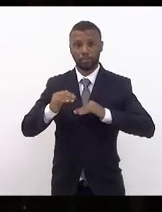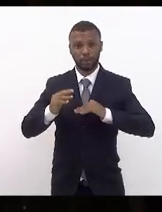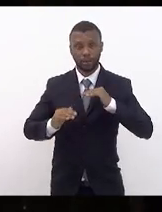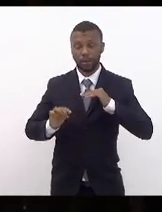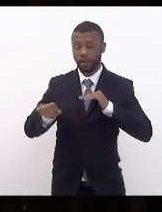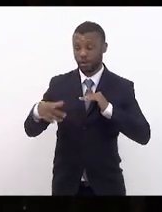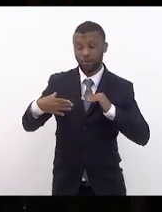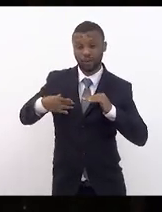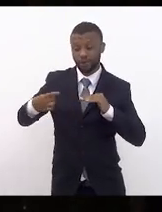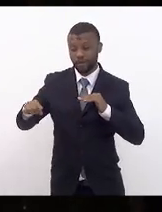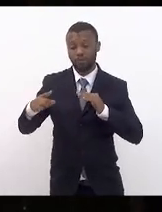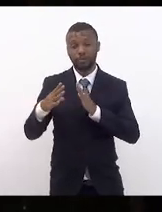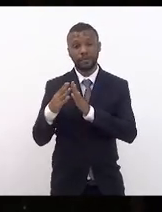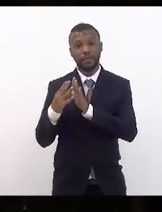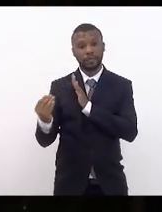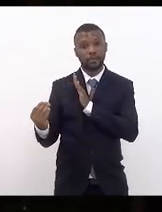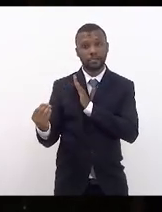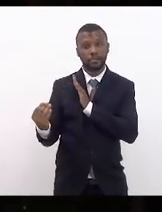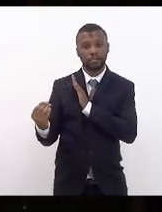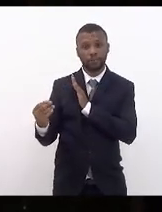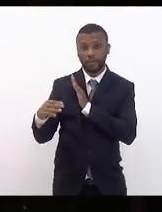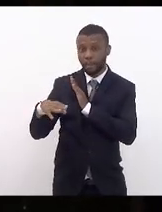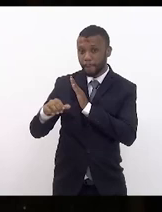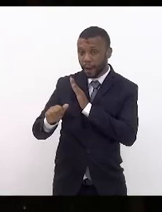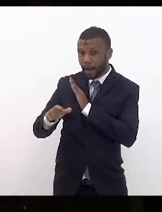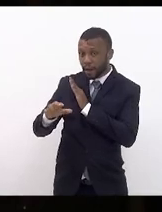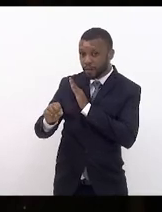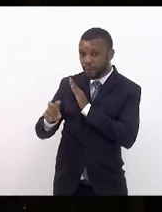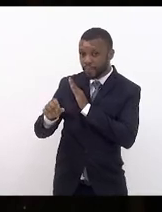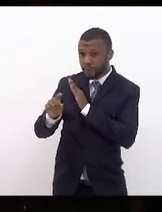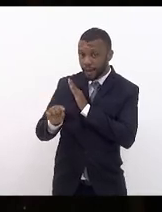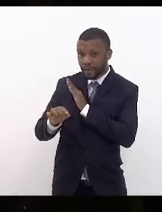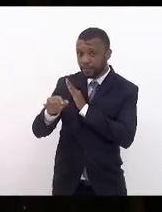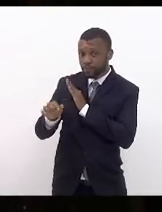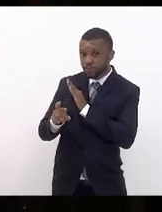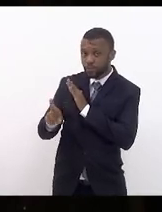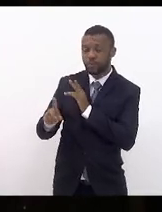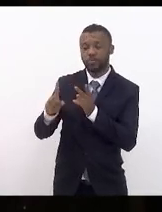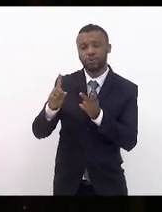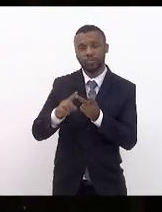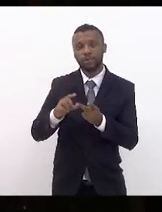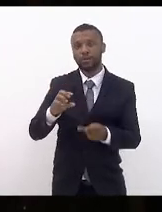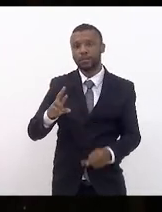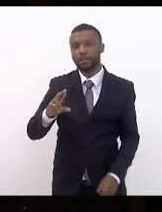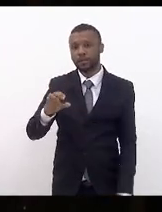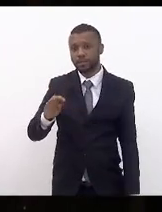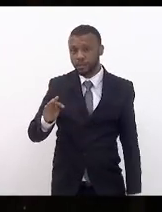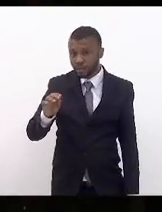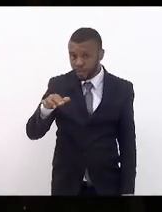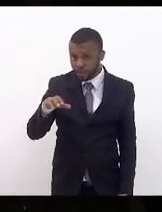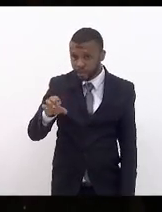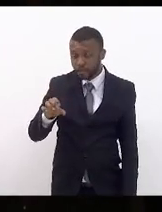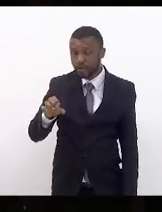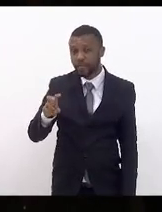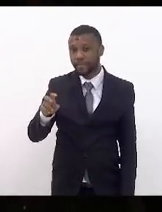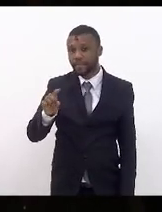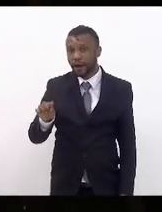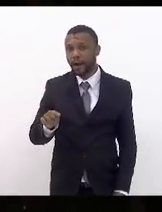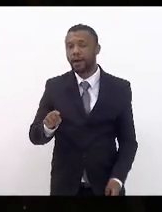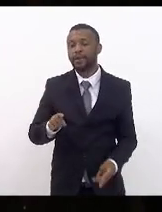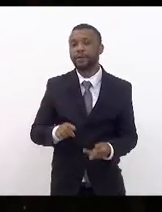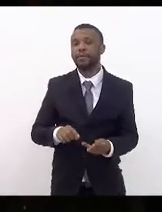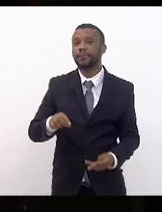filhos, Mário Vaz Júnior, Cristiane Vaz, Marilton Vaz. Que